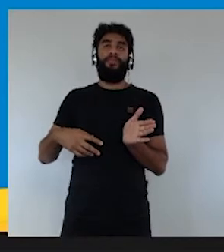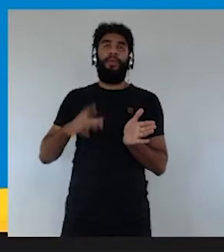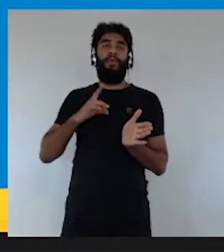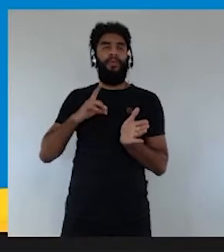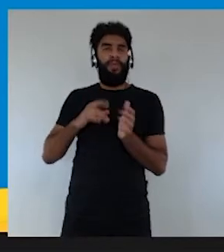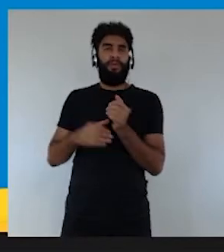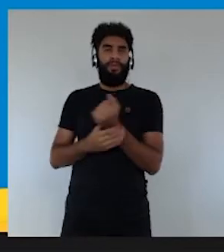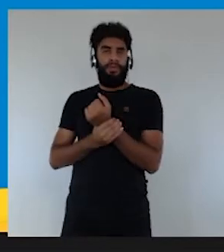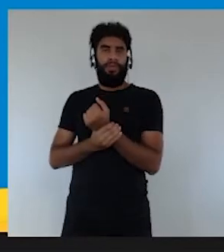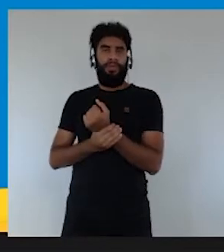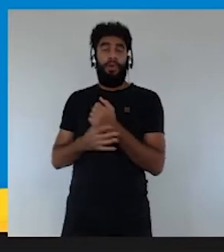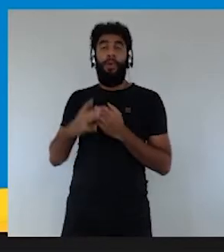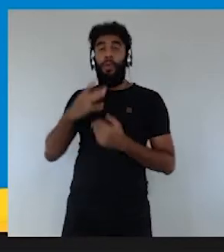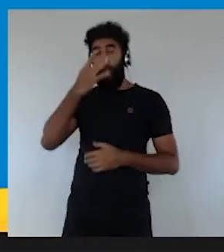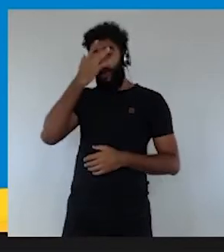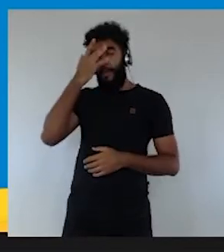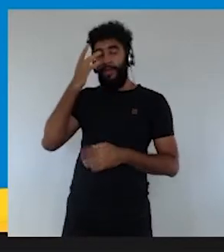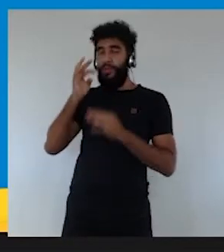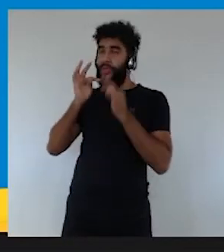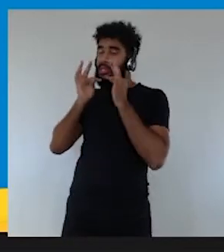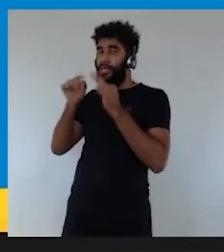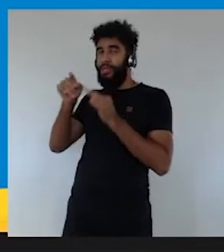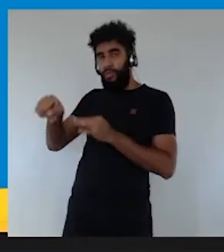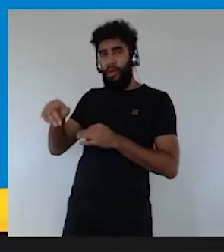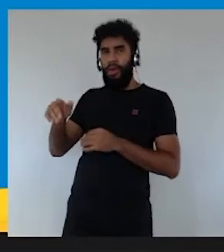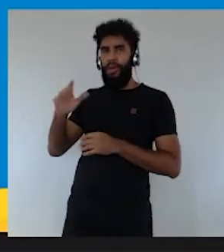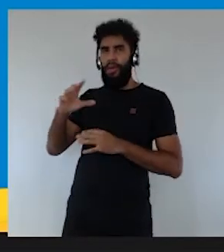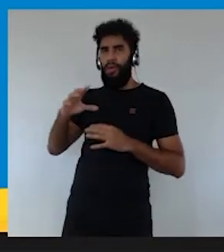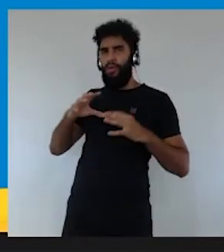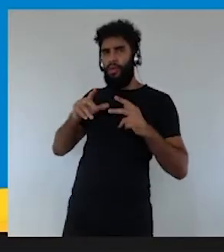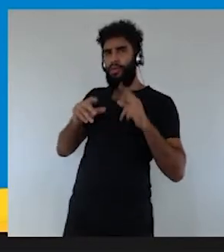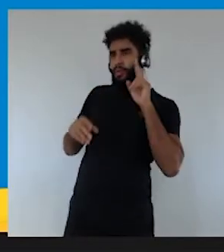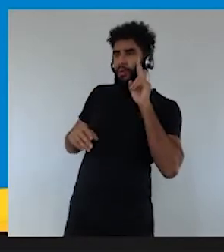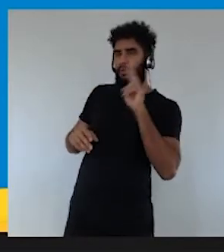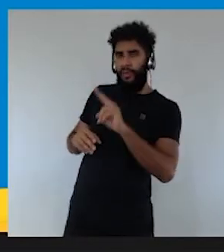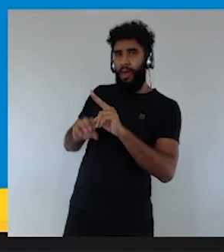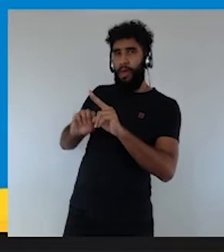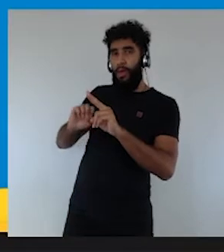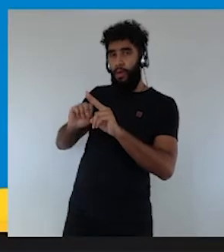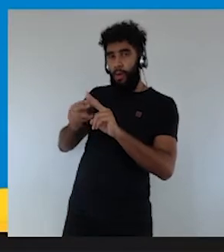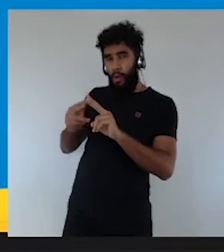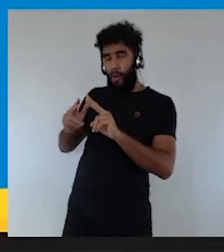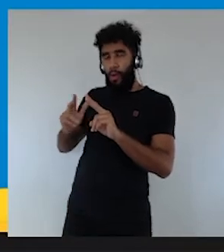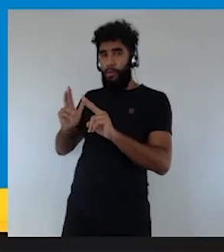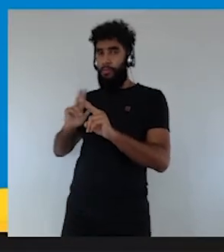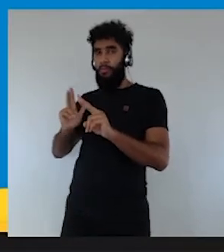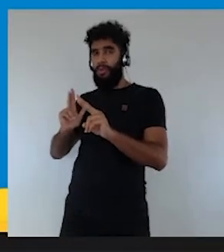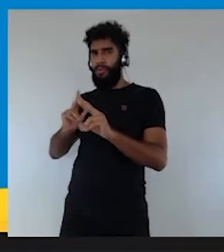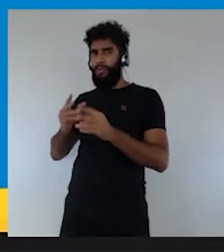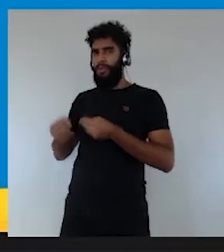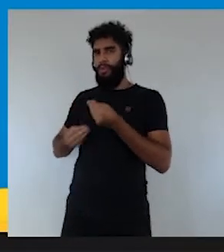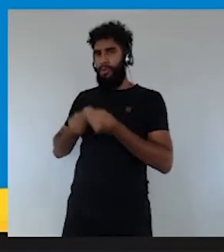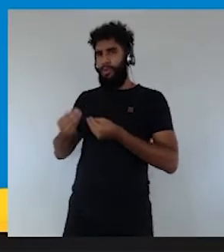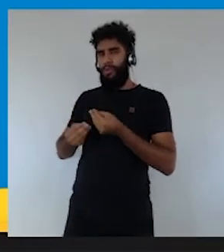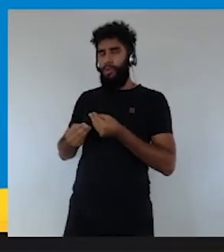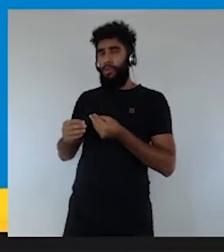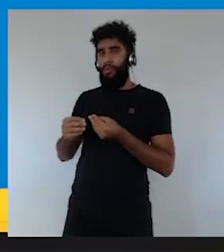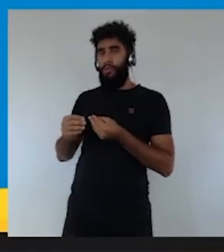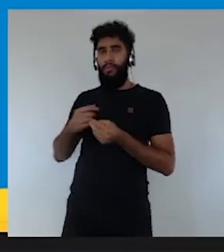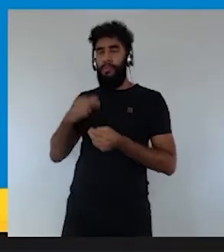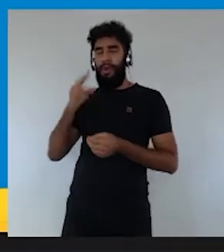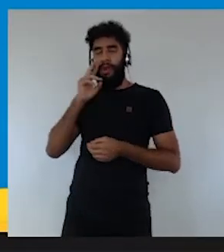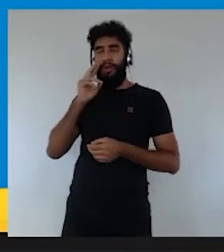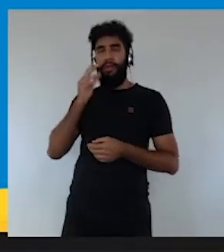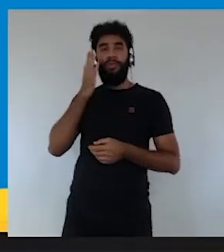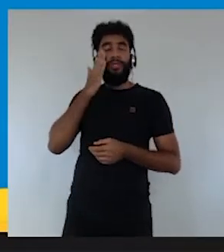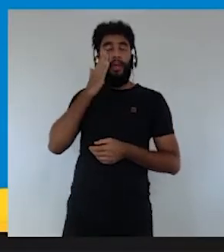de uma testemunha, como é que eu vou saber que as outras testemunhas que estão em espera não têm acesso ao que a primeira testemunha disse, já que eu